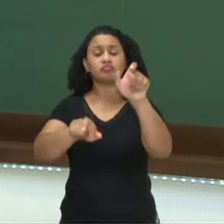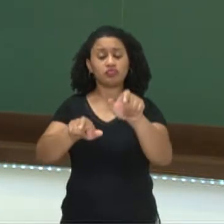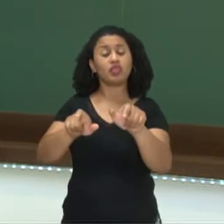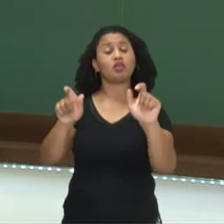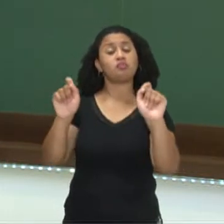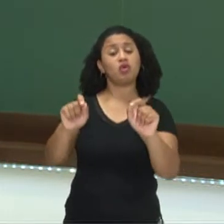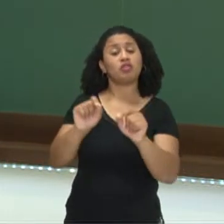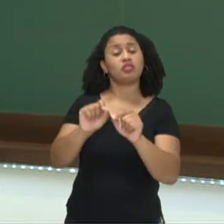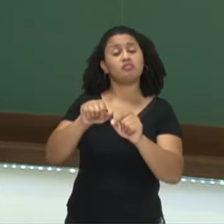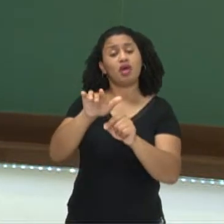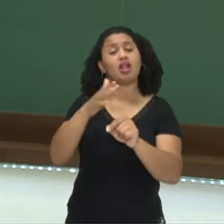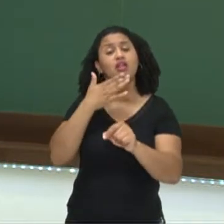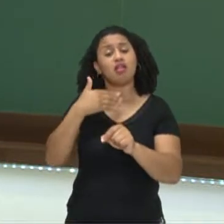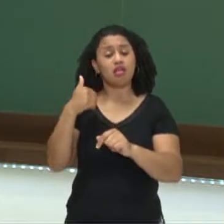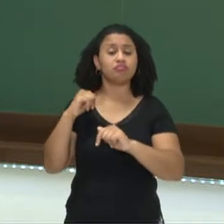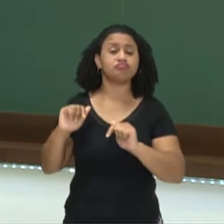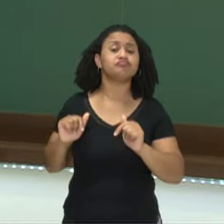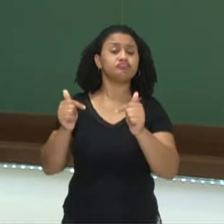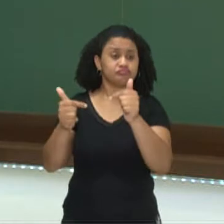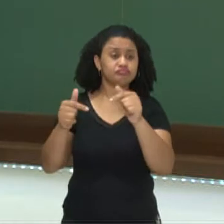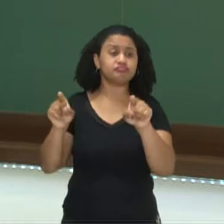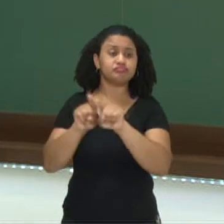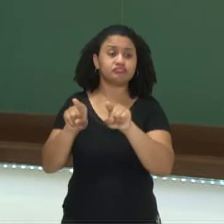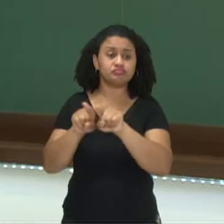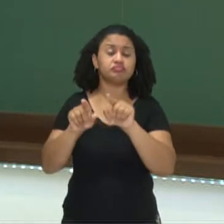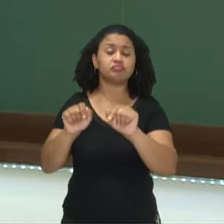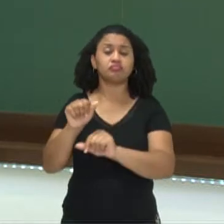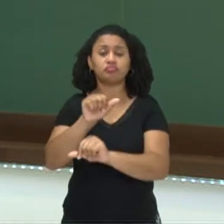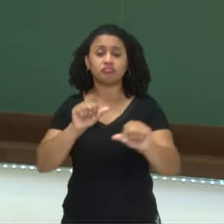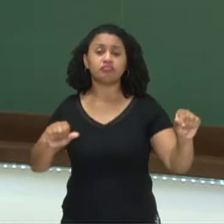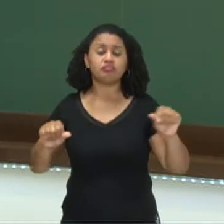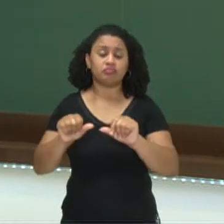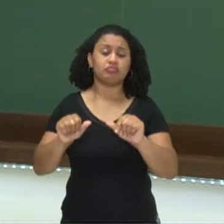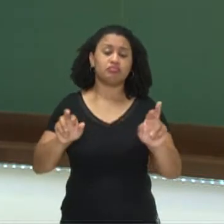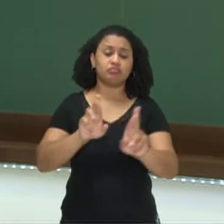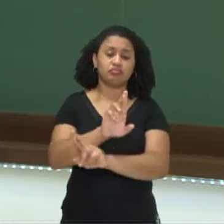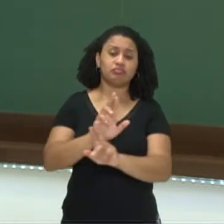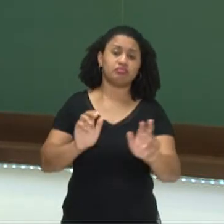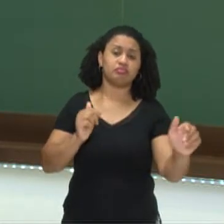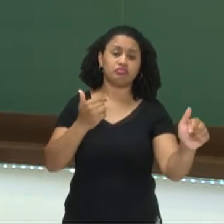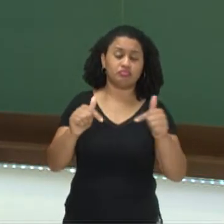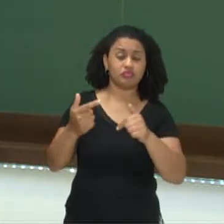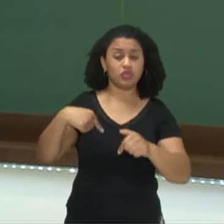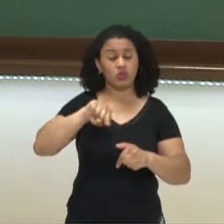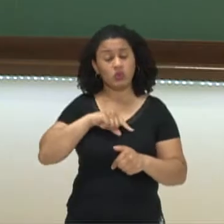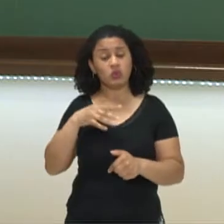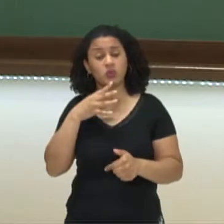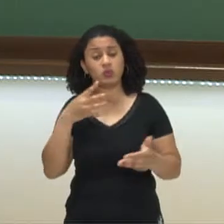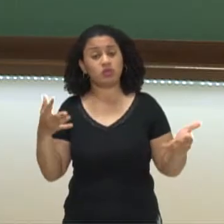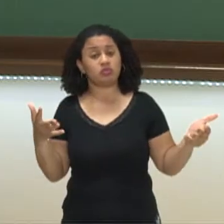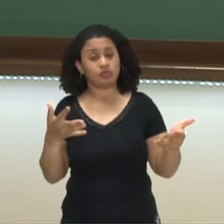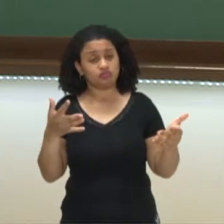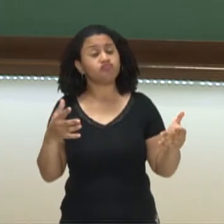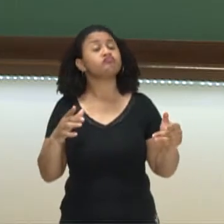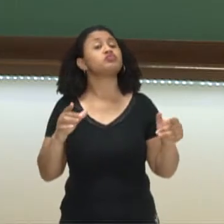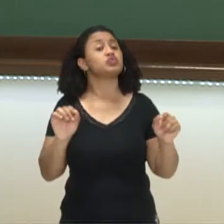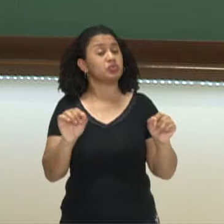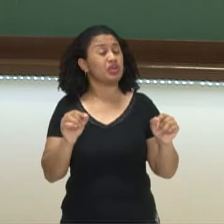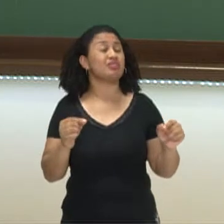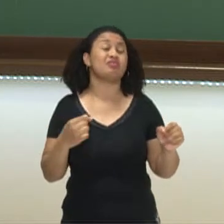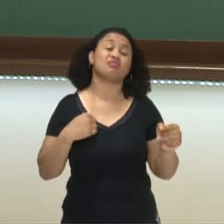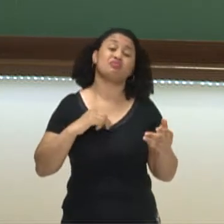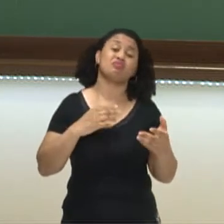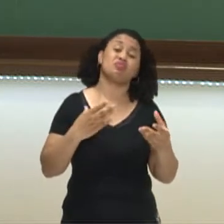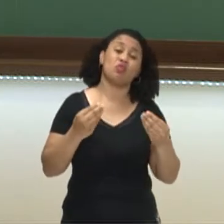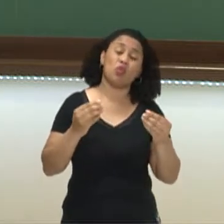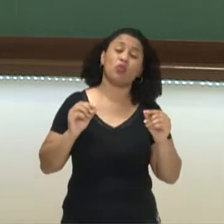maior produtividade e permitam mudanças nas relações de trabalho como conhecemos atualmente, eles serão muito,